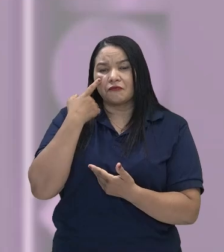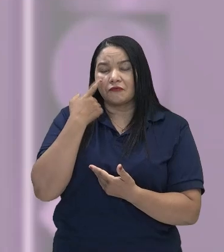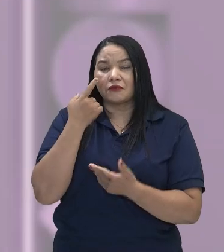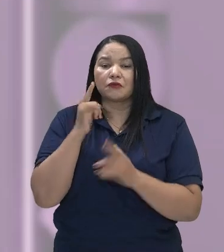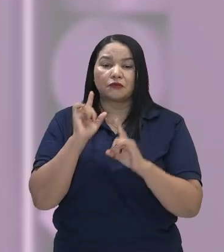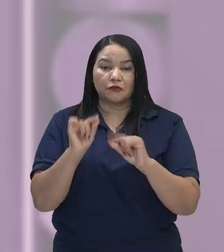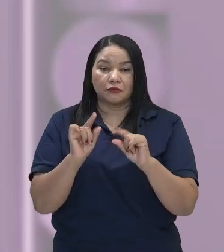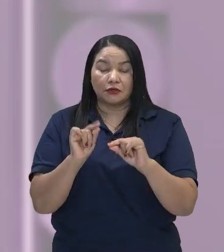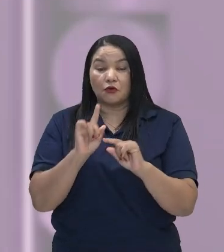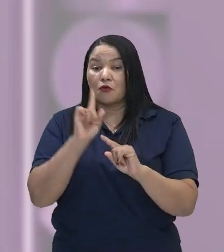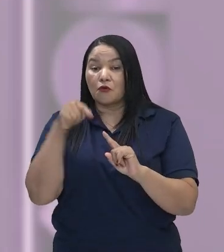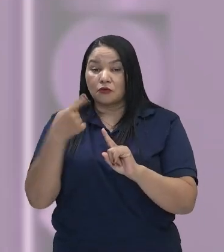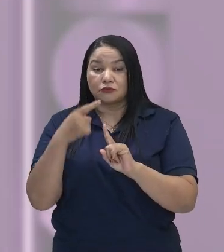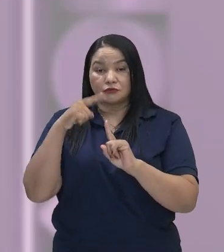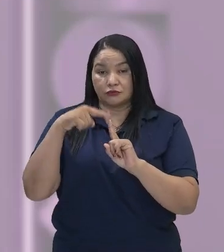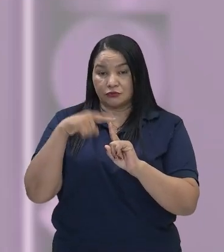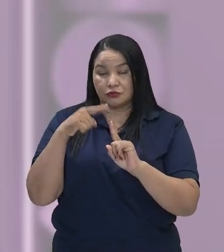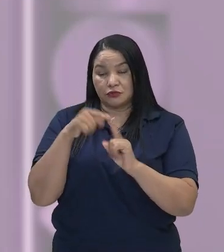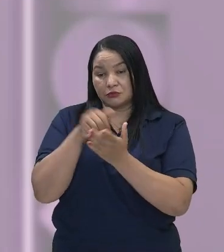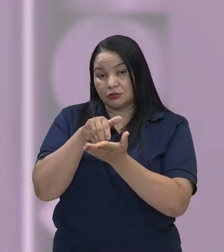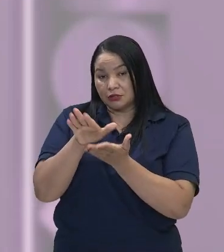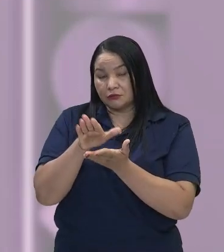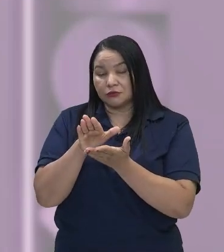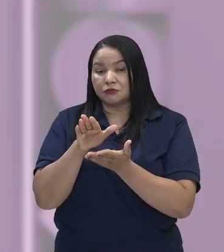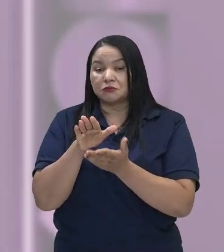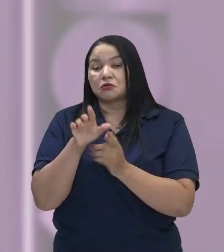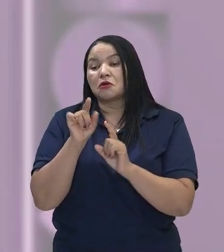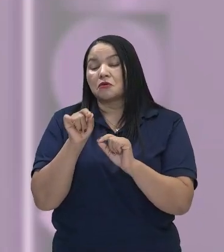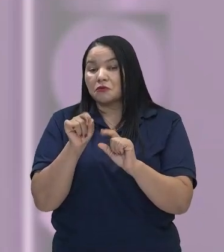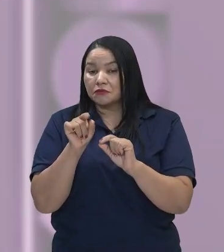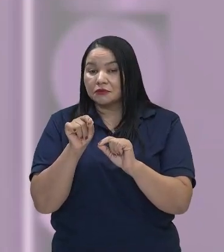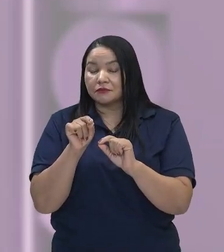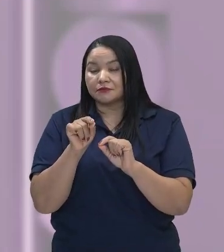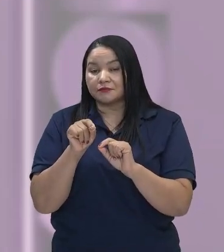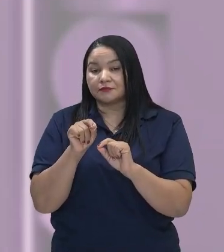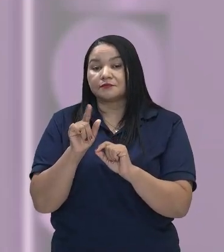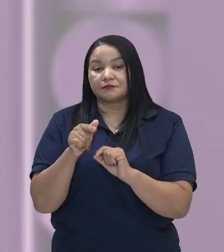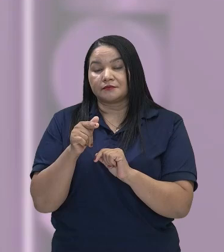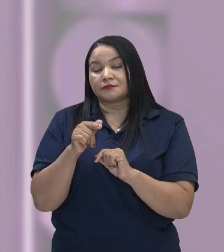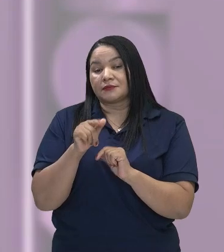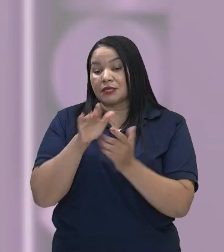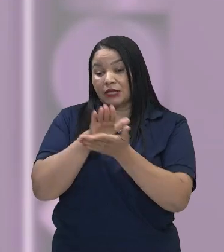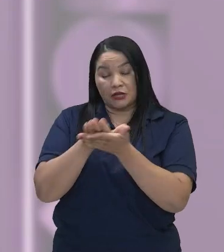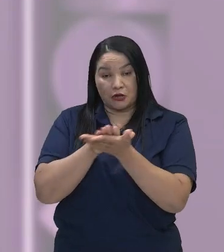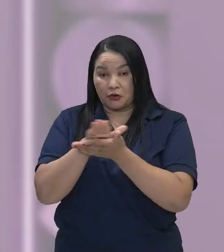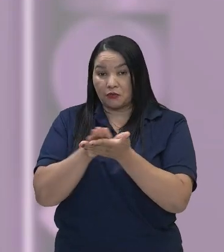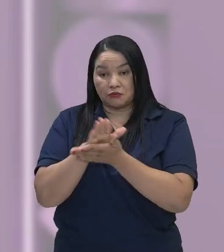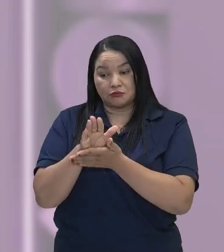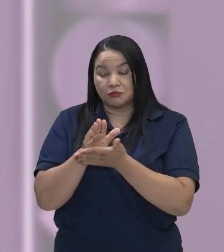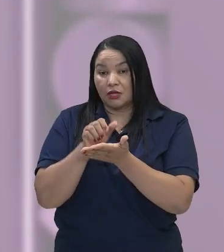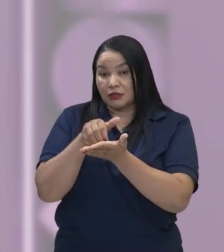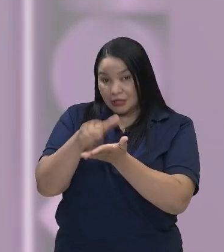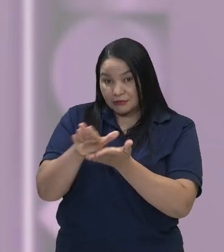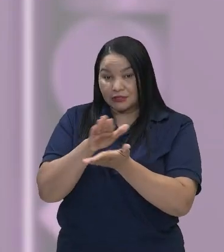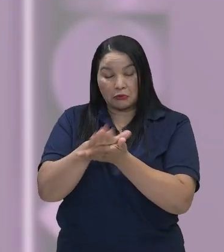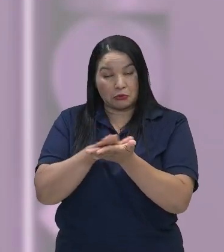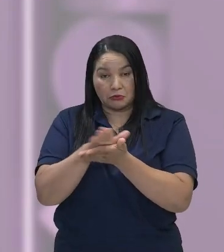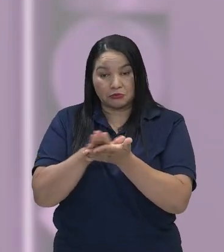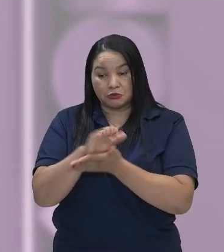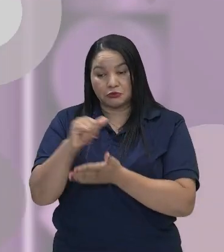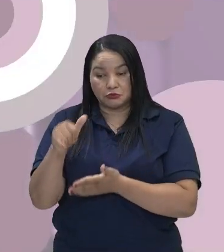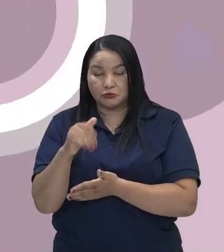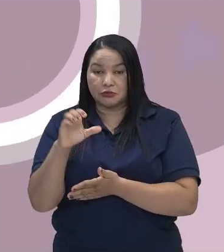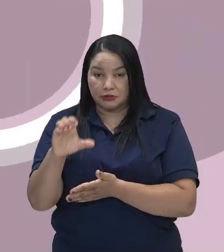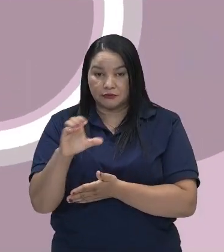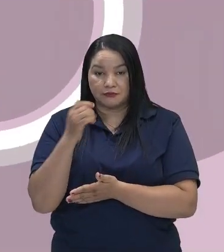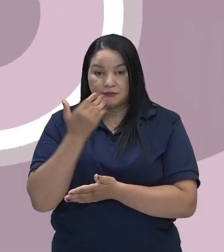um outro tipo de demissão, um outro modelo de demissão, que é o que nós chamamos de demissão sem justa causa. Presta atenção, que é bem